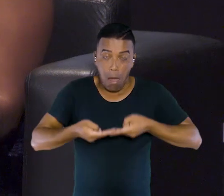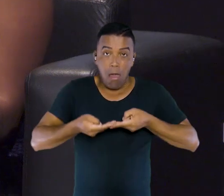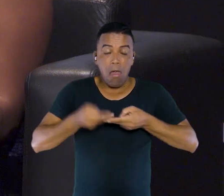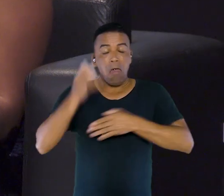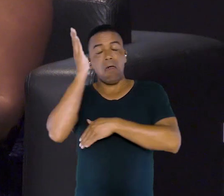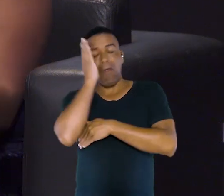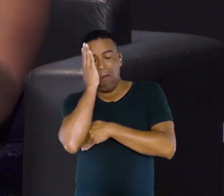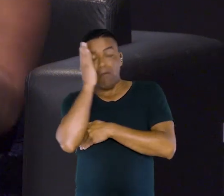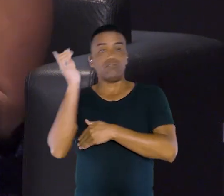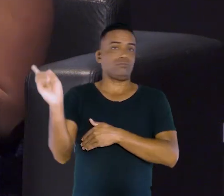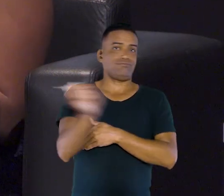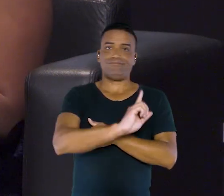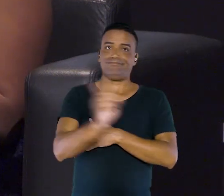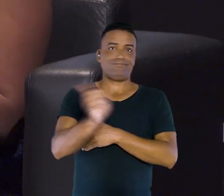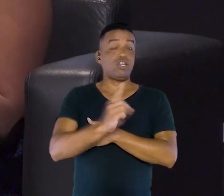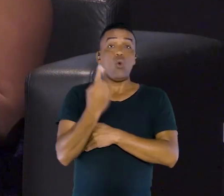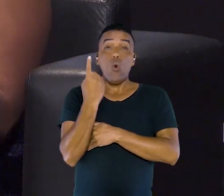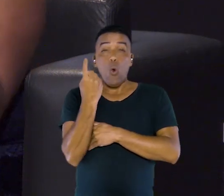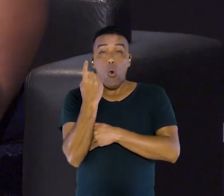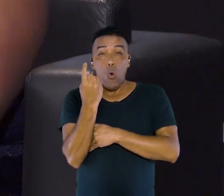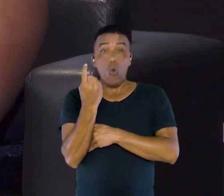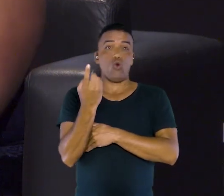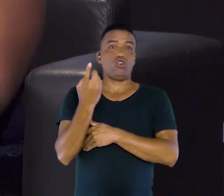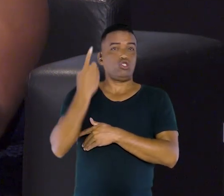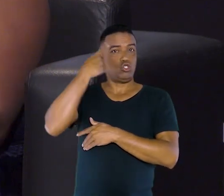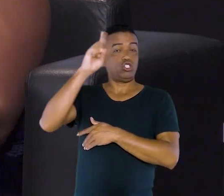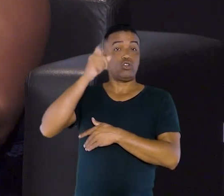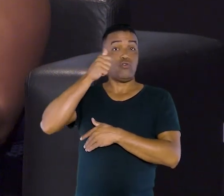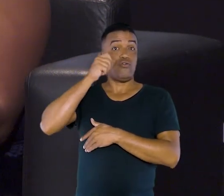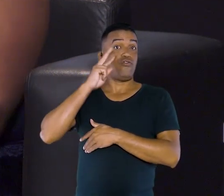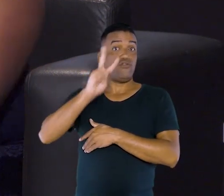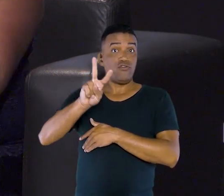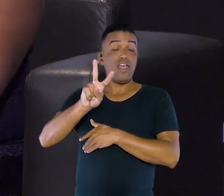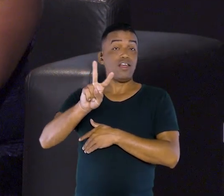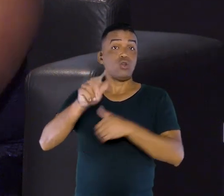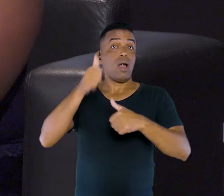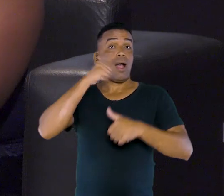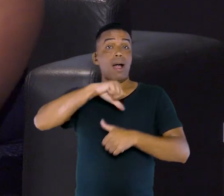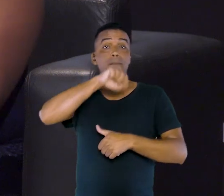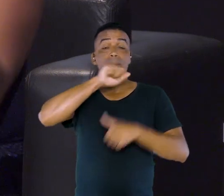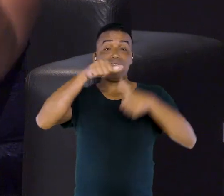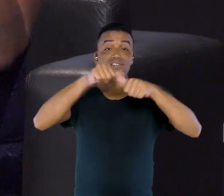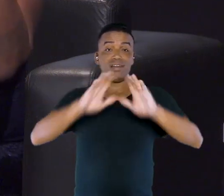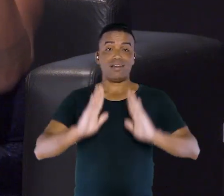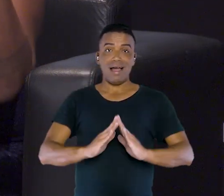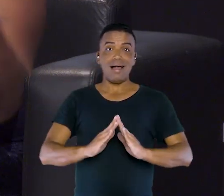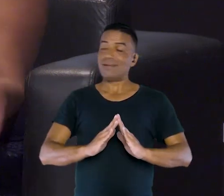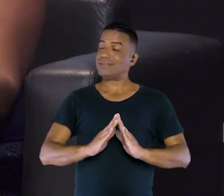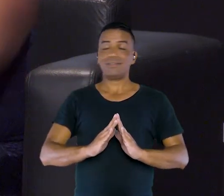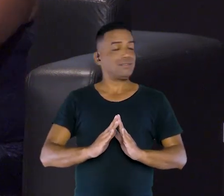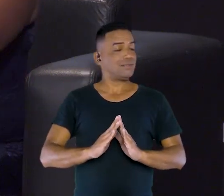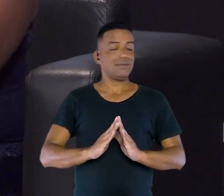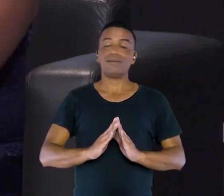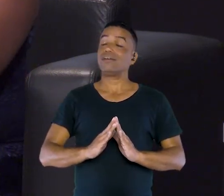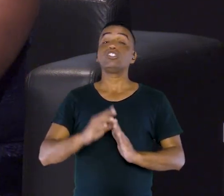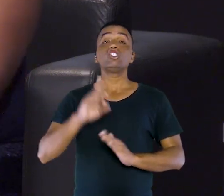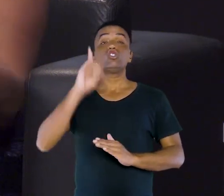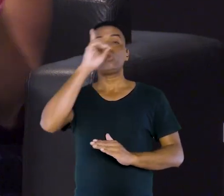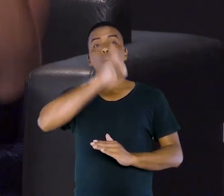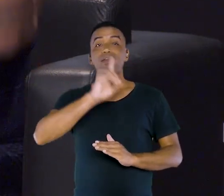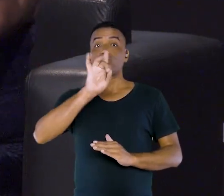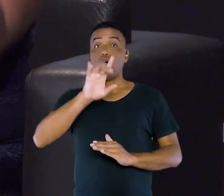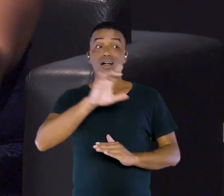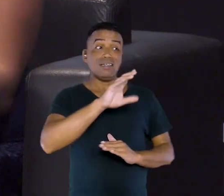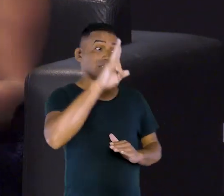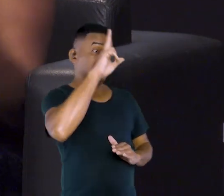ou deitada. O único dia que eu vejo a minha mãe ficando em casa é domingo. Mas de segunda a sábado,